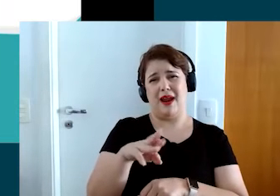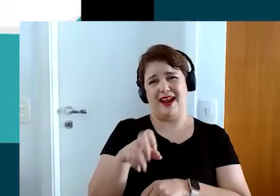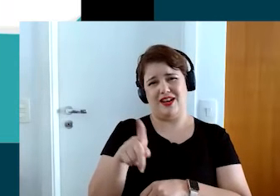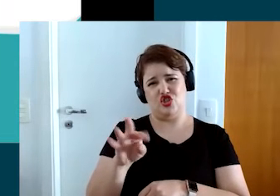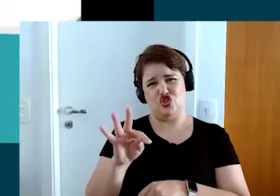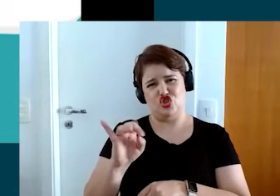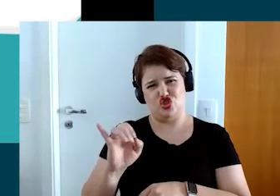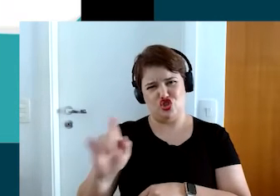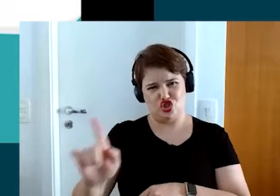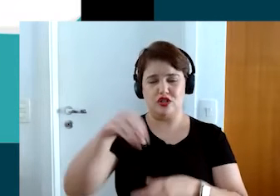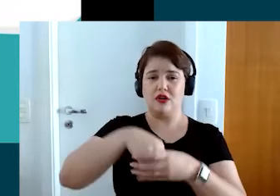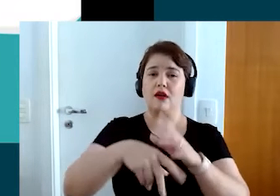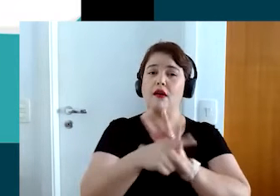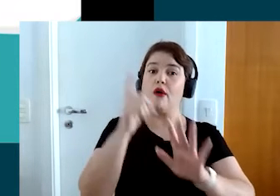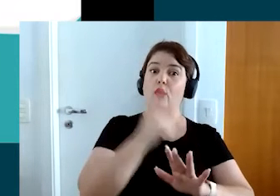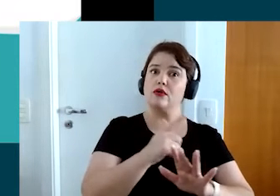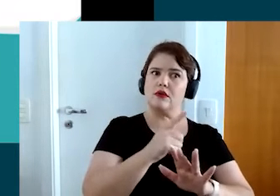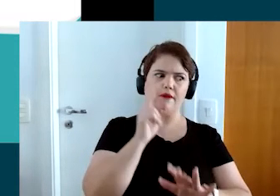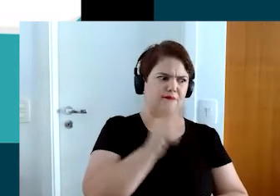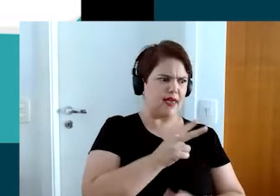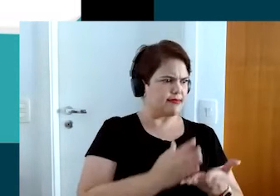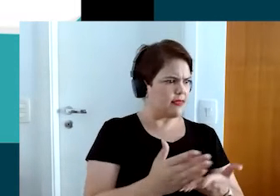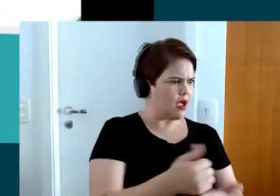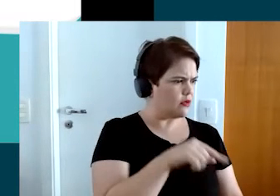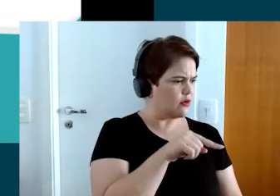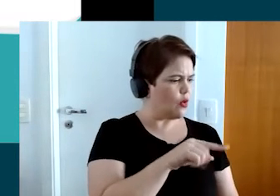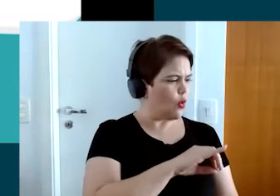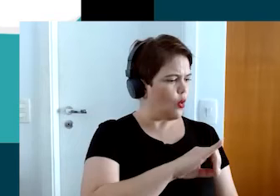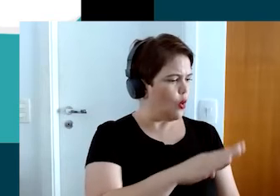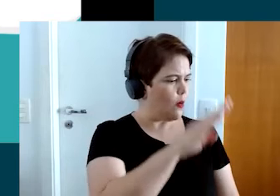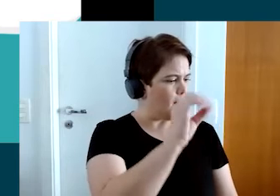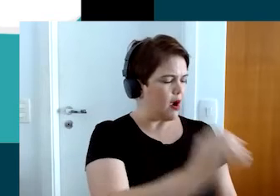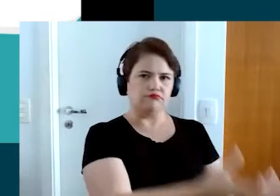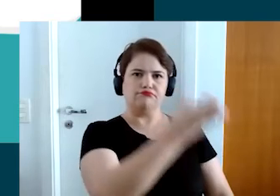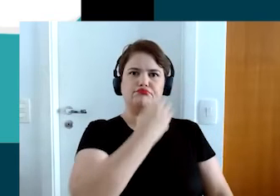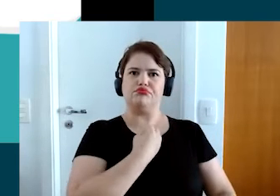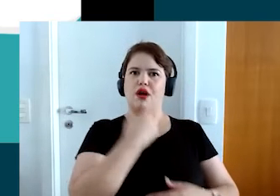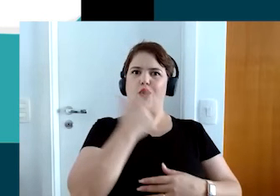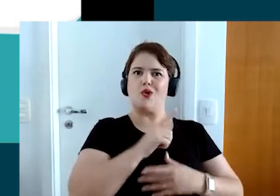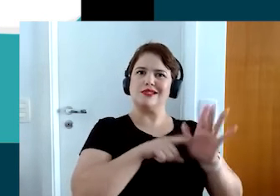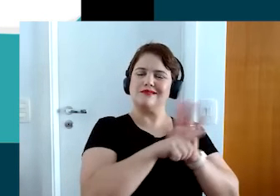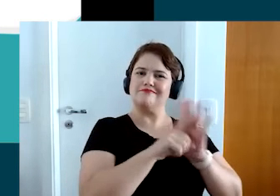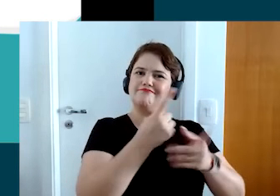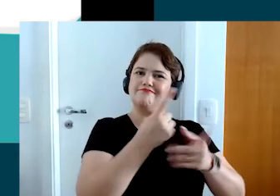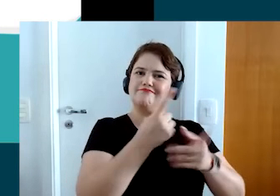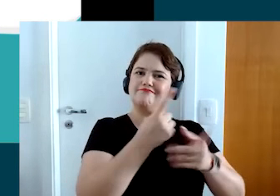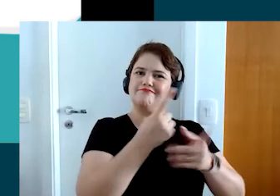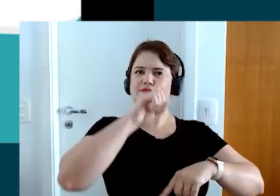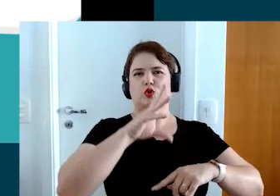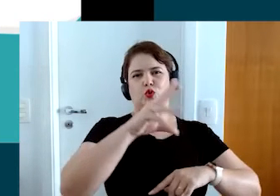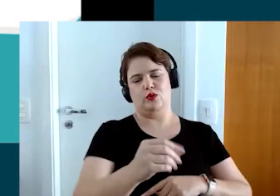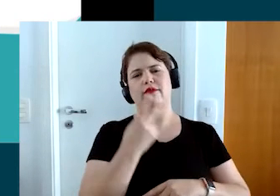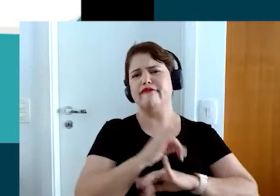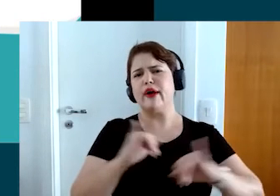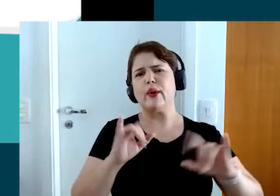obter dados da concorrência e aproveitar esses dados em seu favor próprio. Então, no dia a dia de produto, né, a gente fala, vamos fazer uma